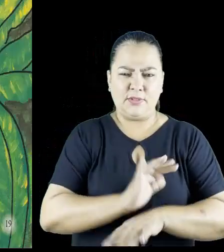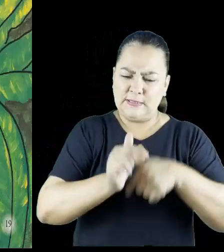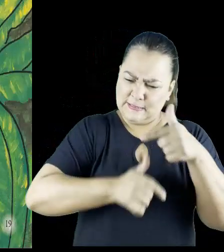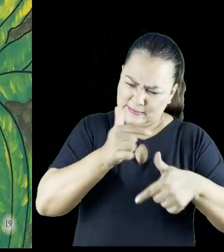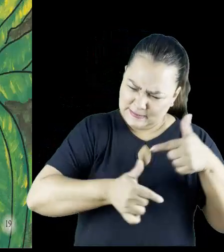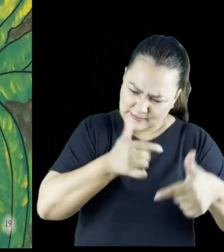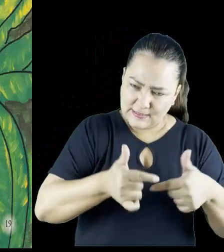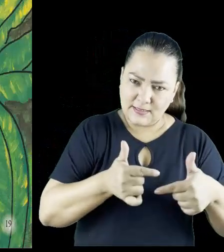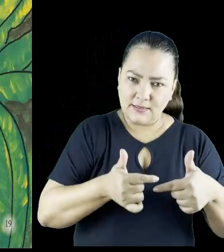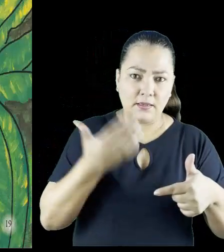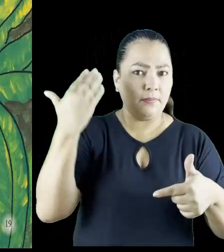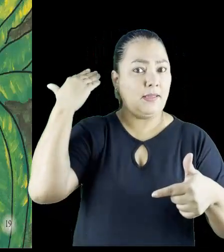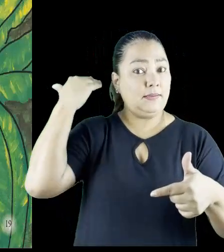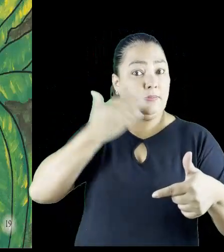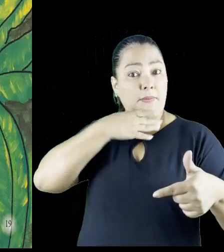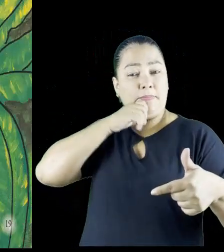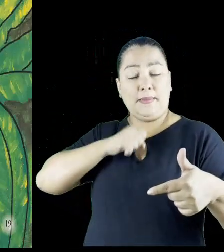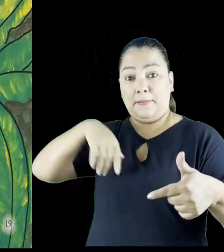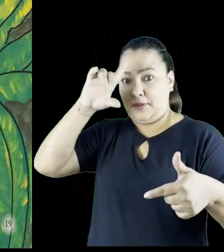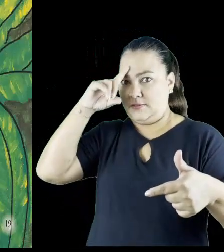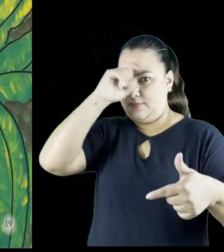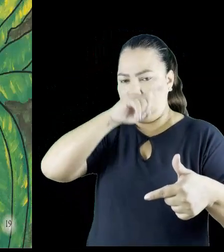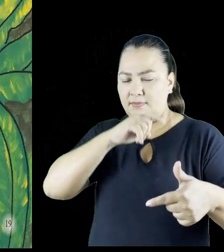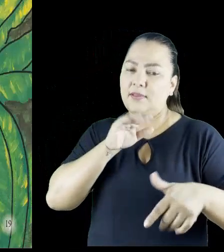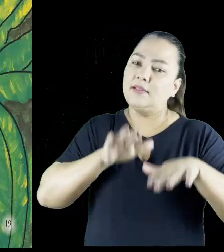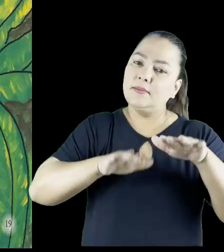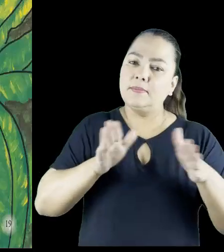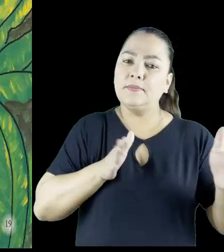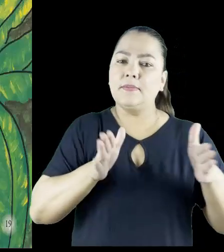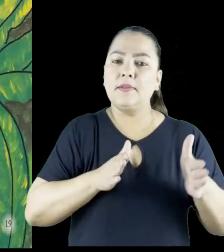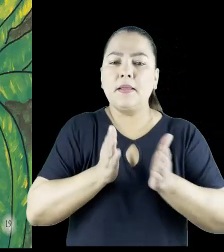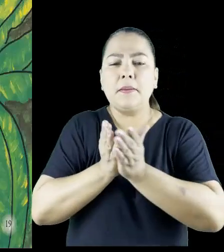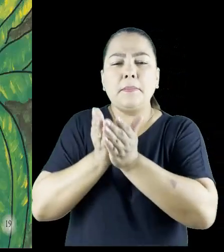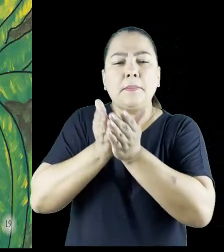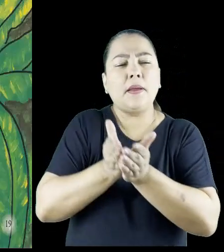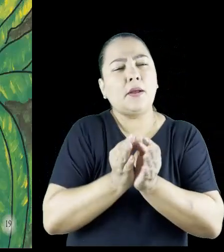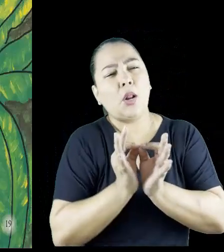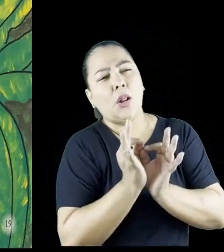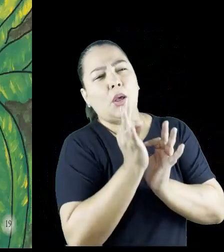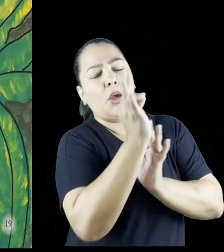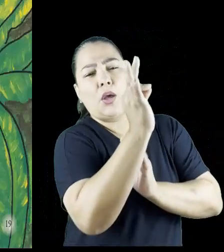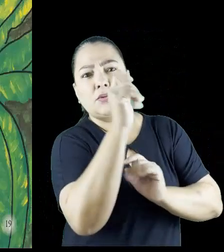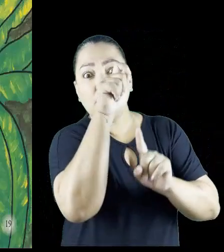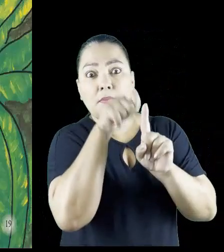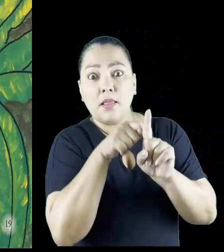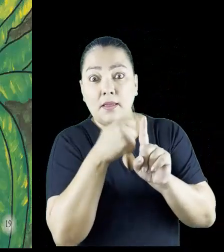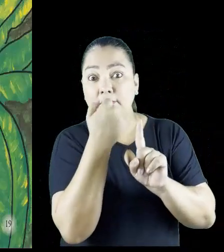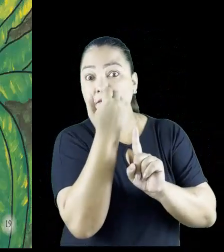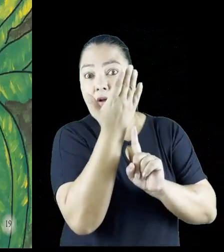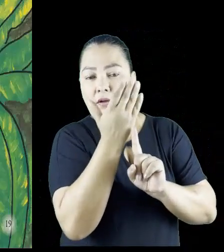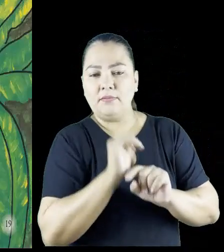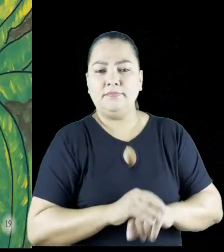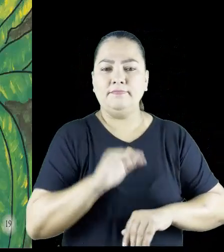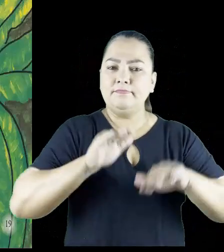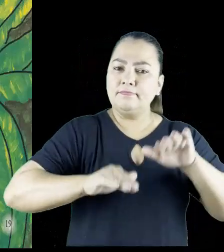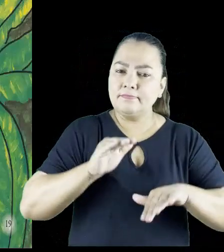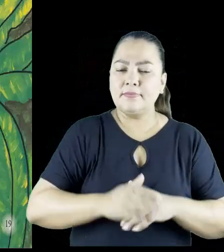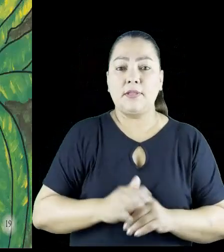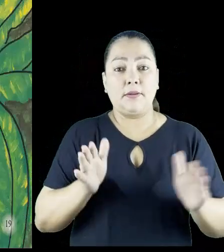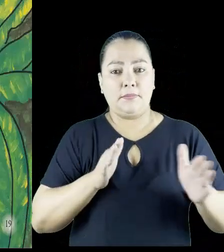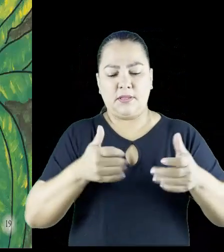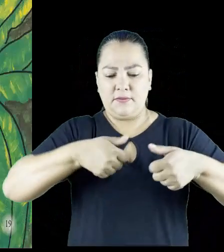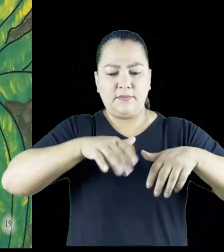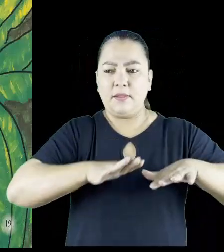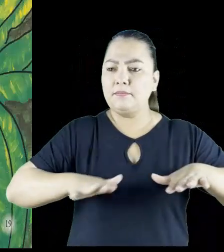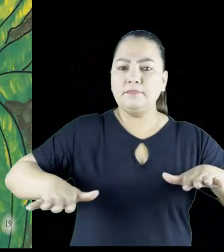Era trabalhoso, mas não tanto como a época do meu pai. Dependendo da safra, a gente tinha que pegar o barco e ir pra longe. Ficava um mês fora. Dependendo